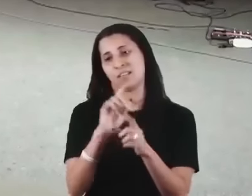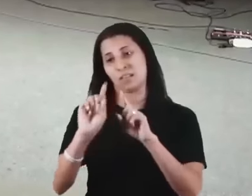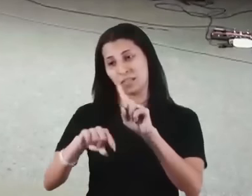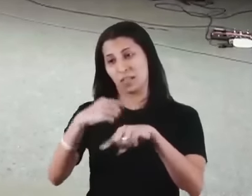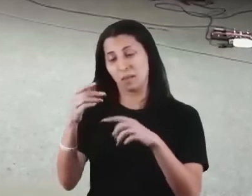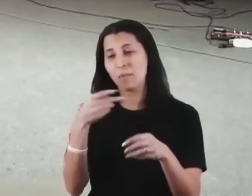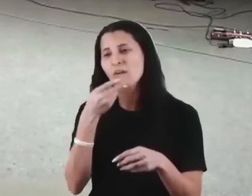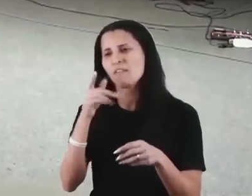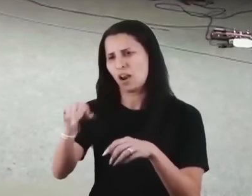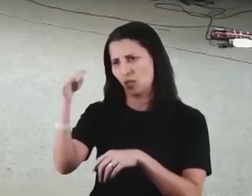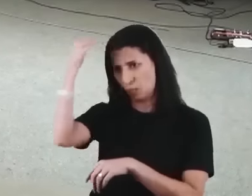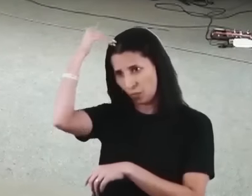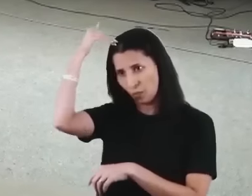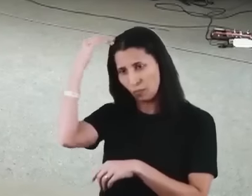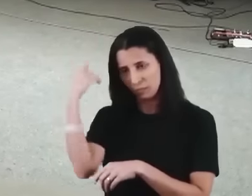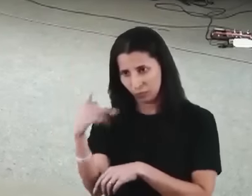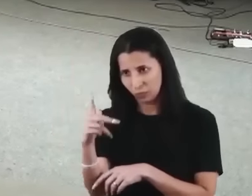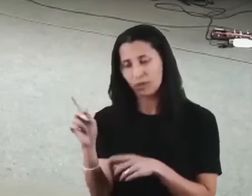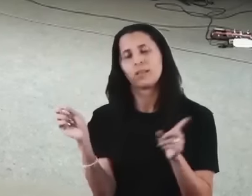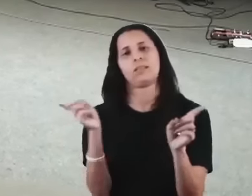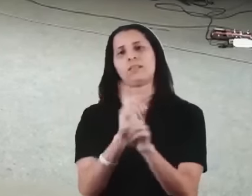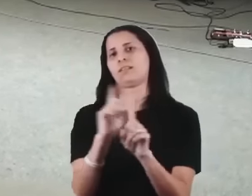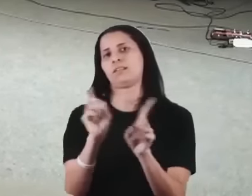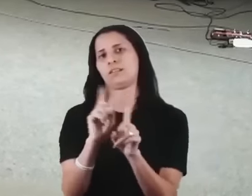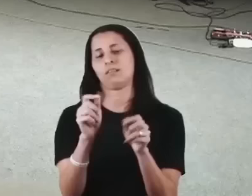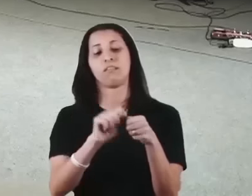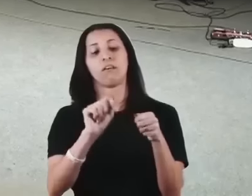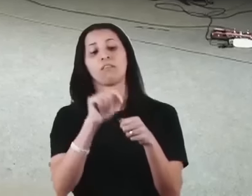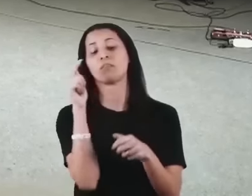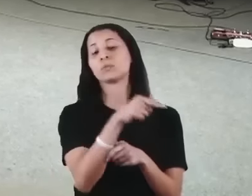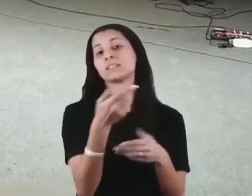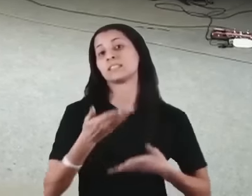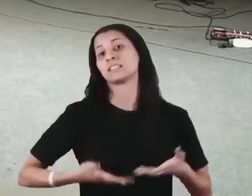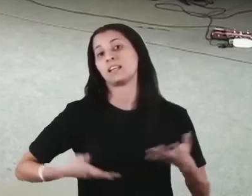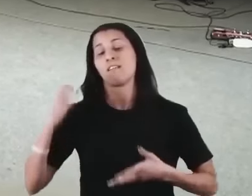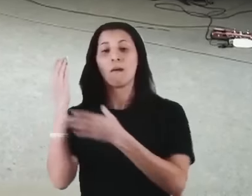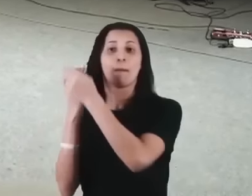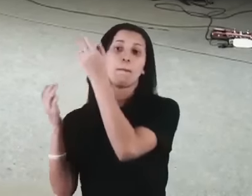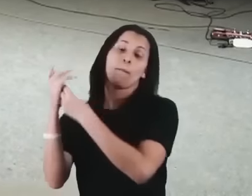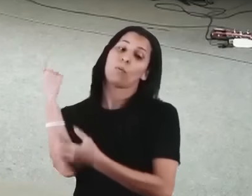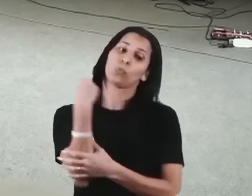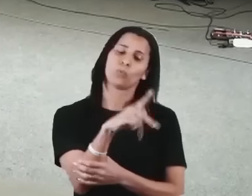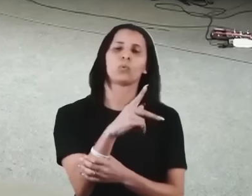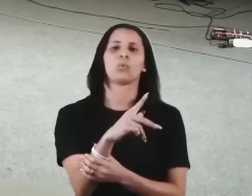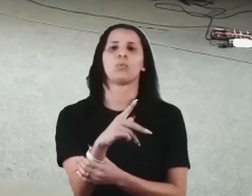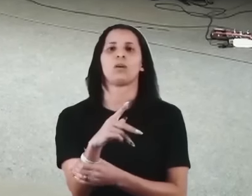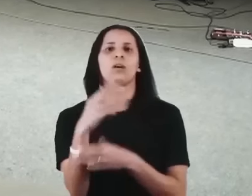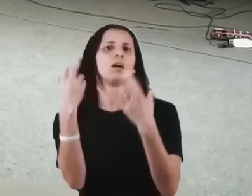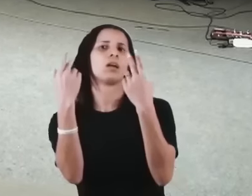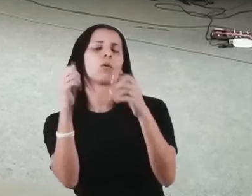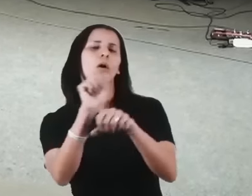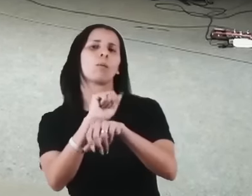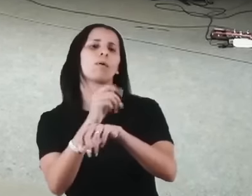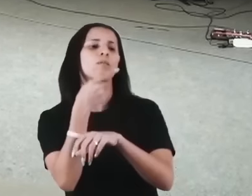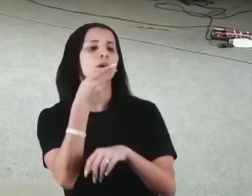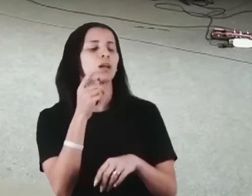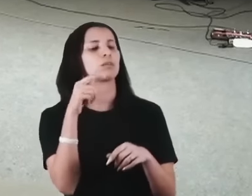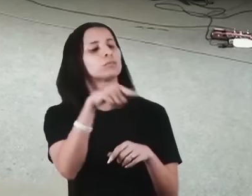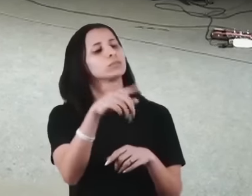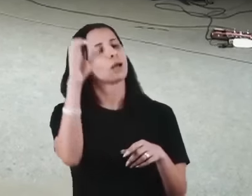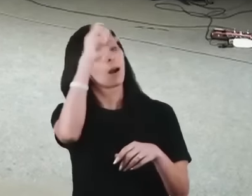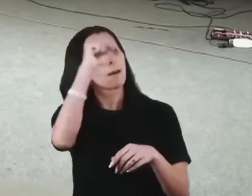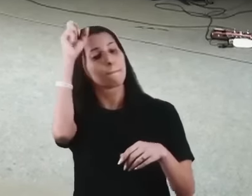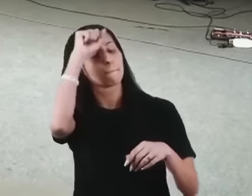culpa minha falta você suas ela tá na sua mão era como saber onde vai treinar aprenda a administrar seu